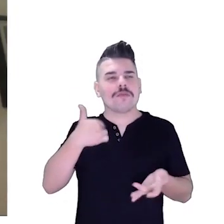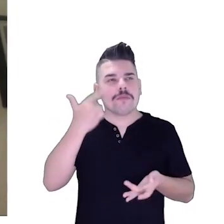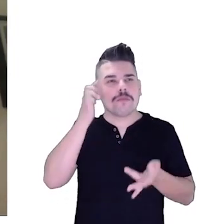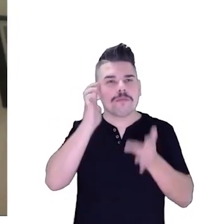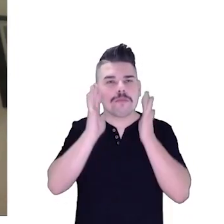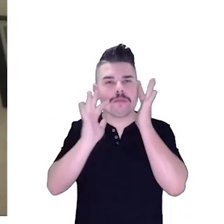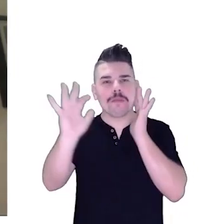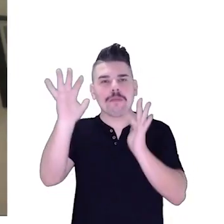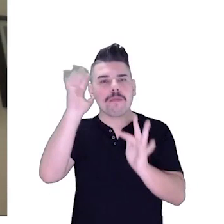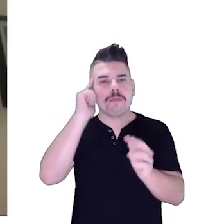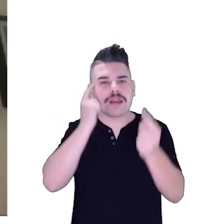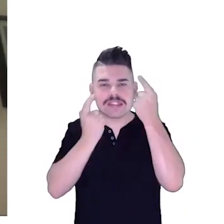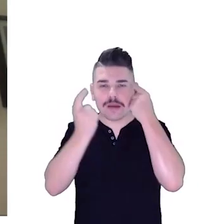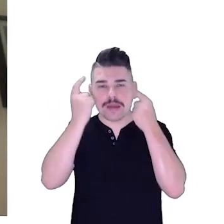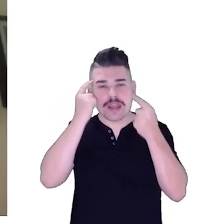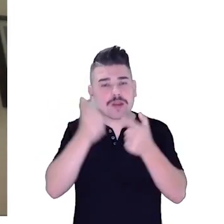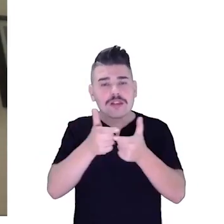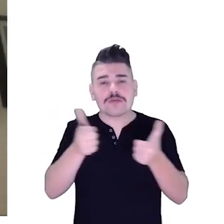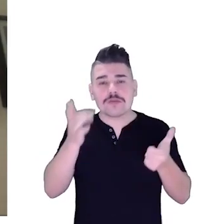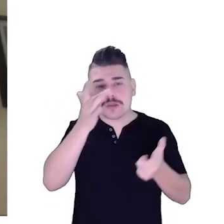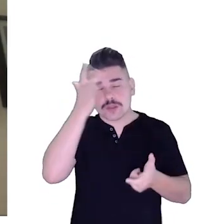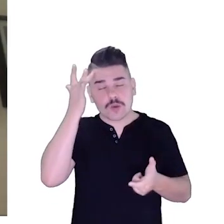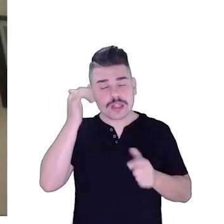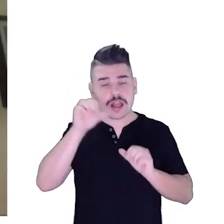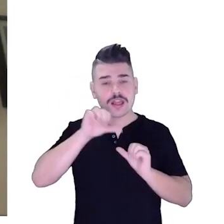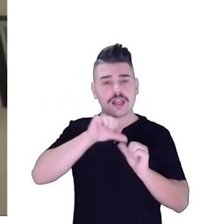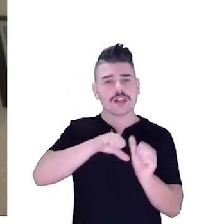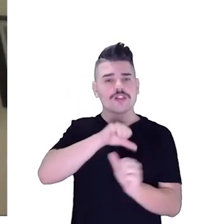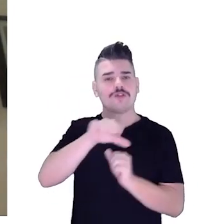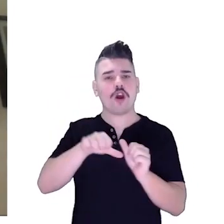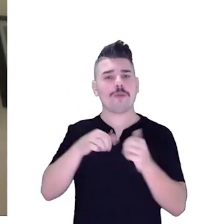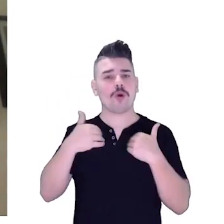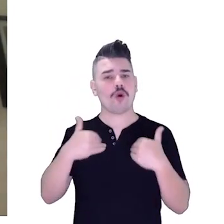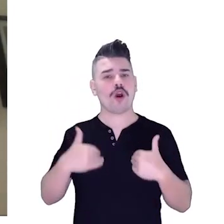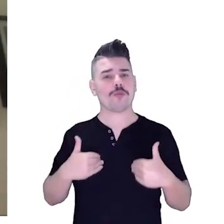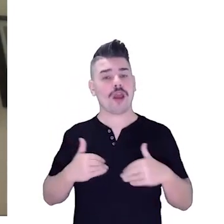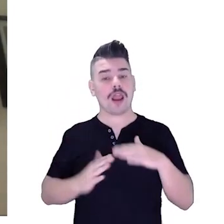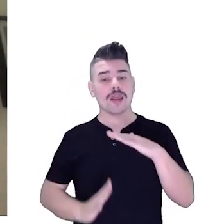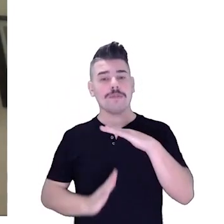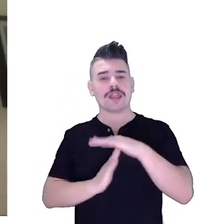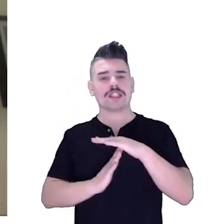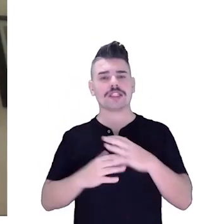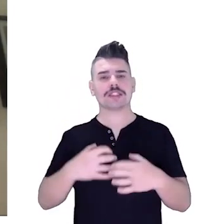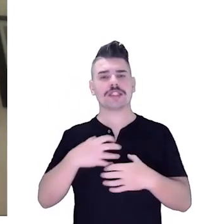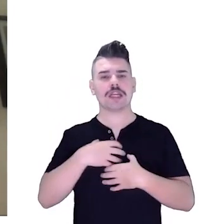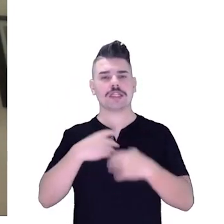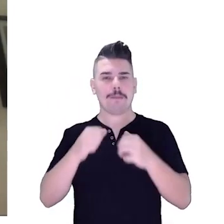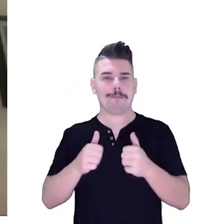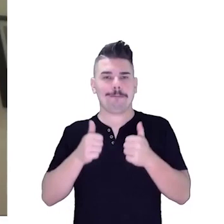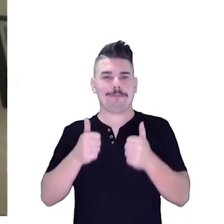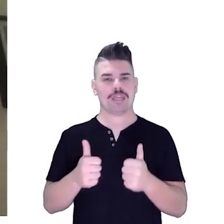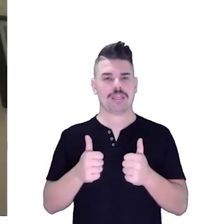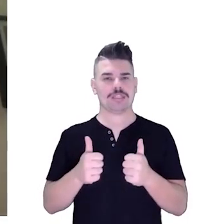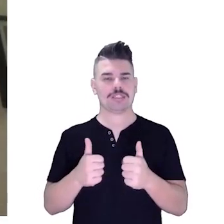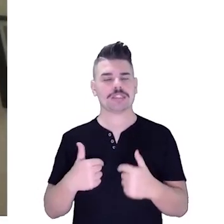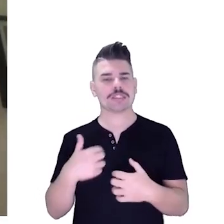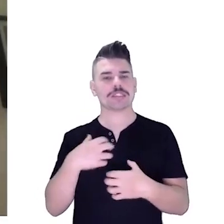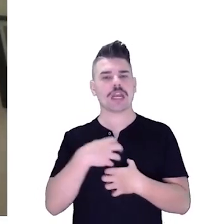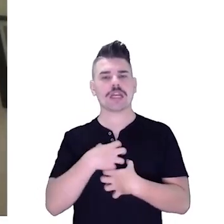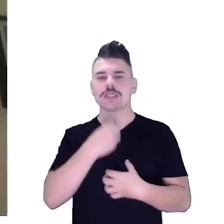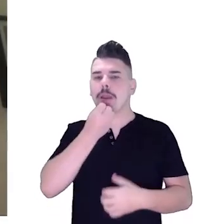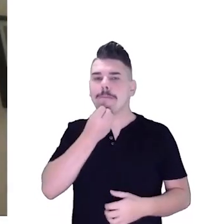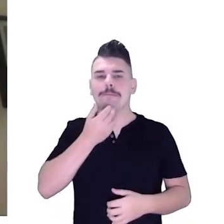pessoas transformam seus corpos até o limite daquilo que elas se sentem bem. E que o se sentir